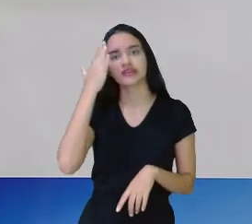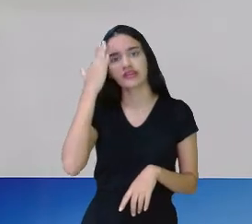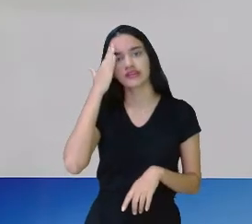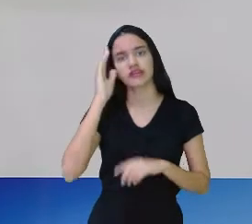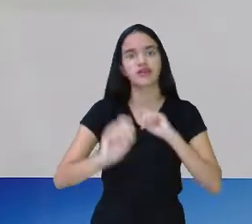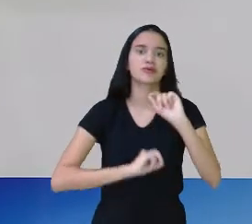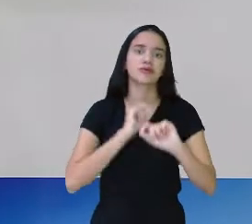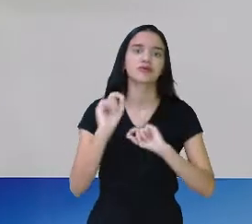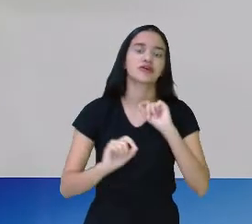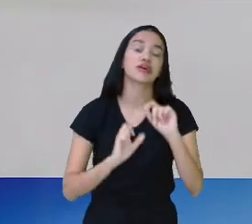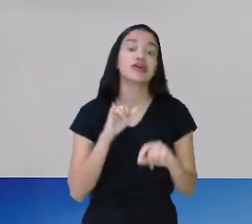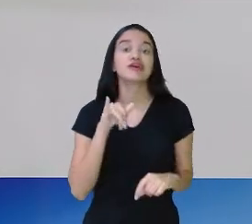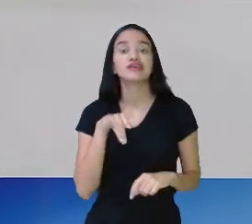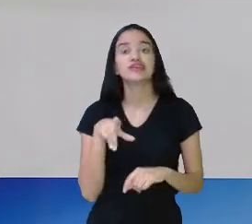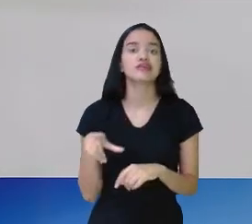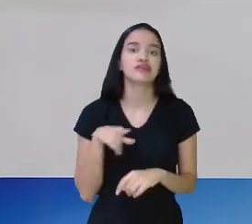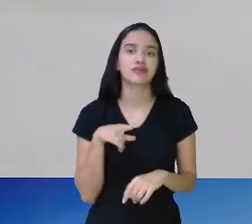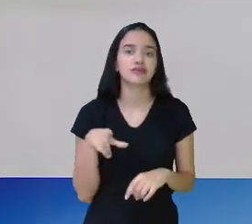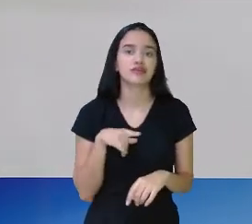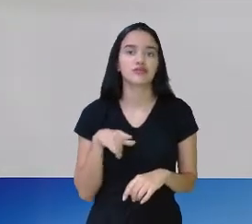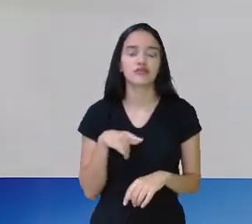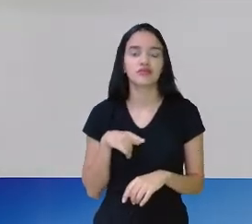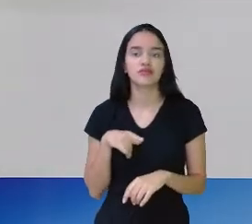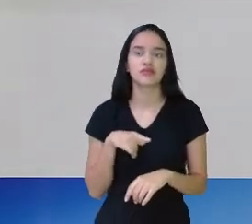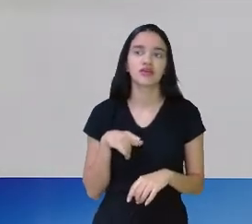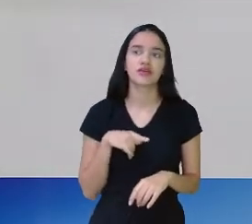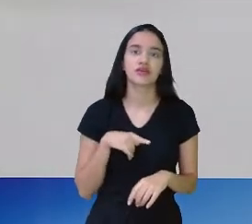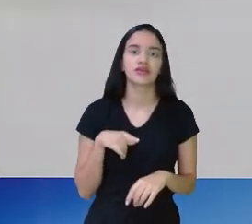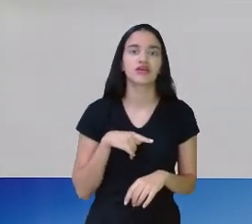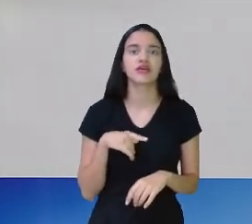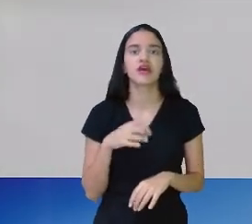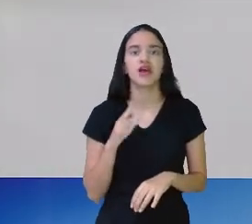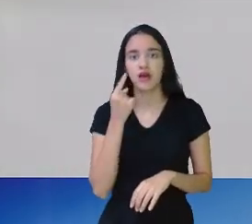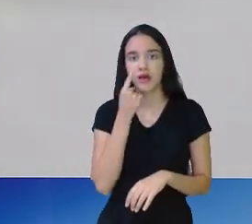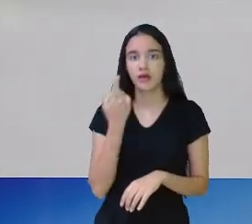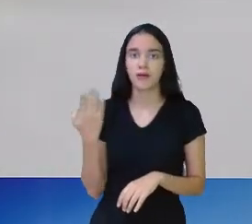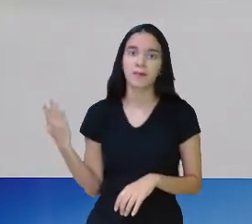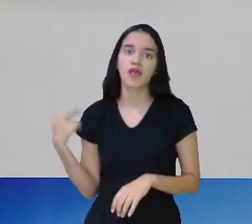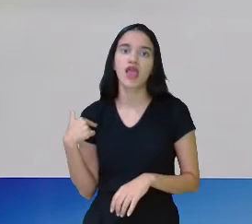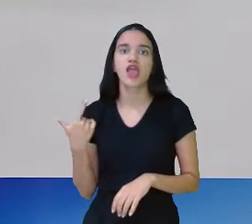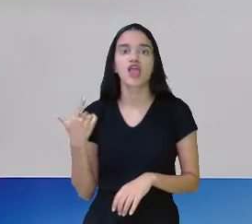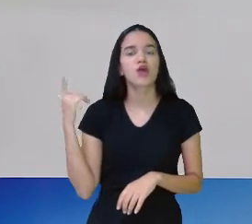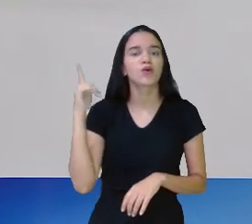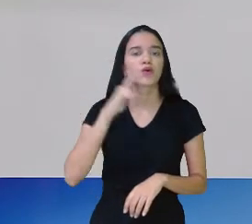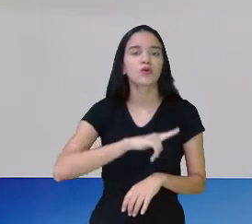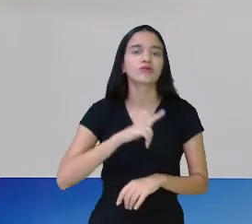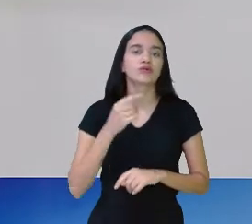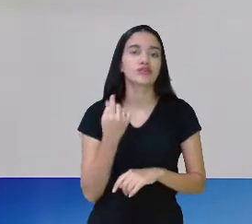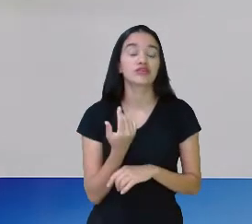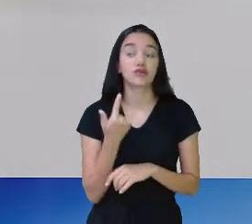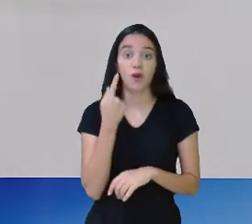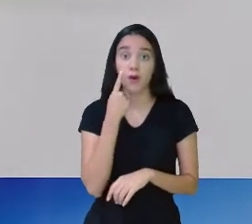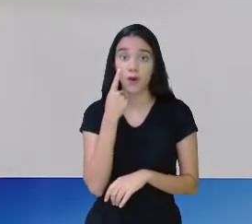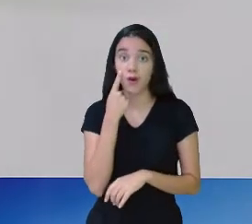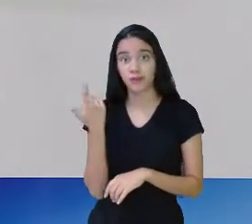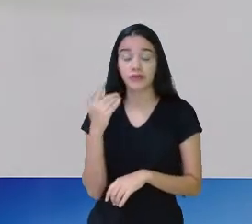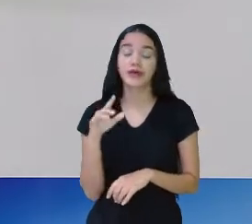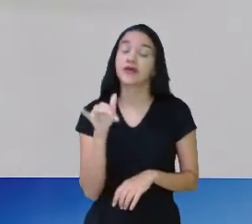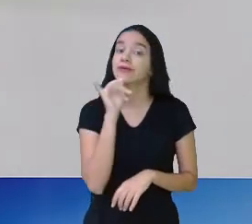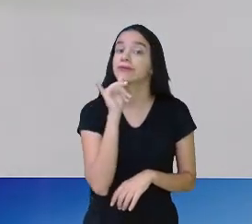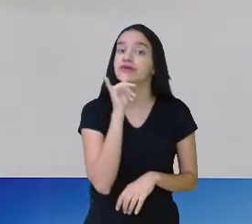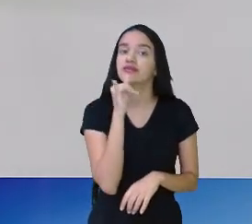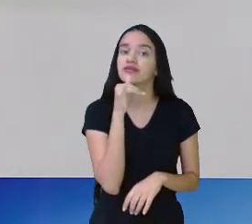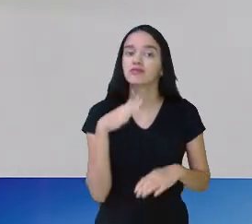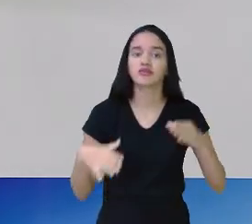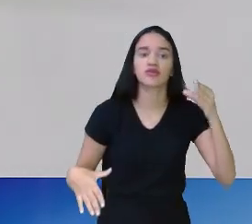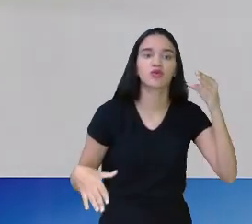que se eu tiver 2 figuras planas, eu consigo montar outra. Por exemplo, se